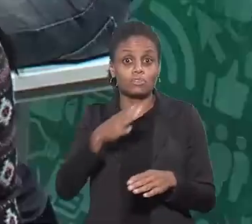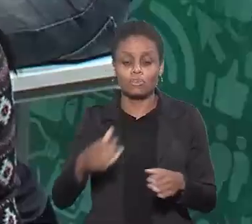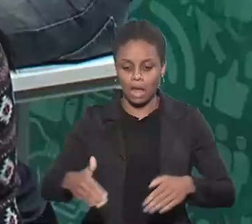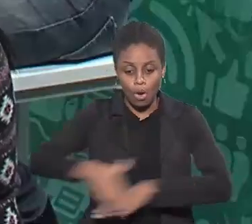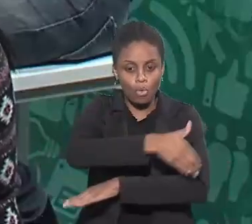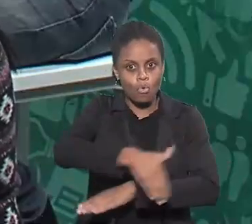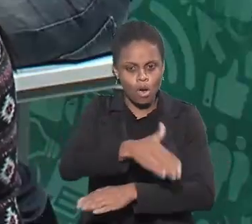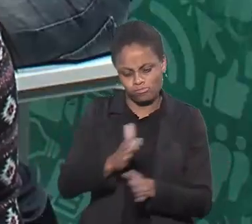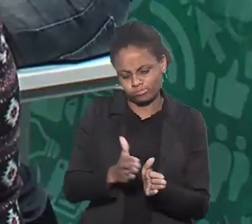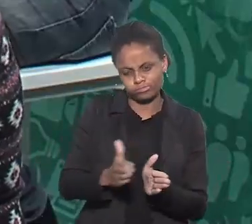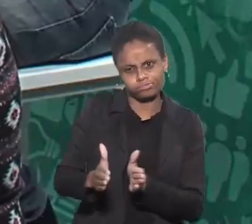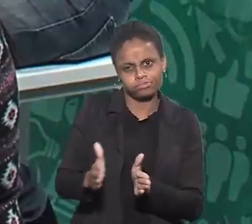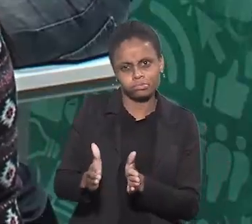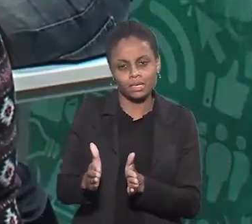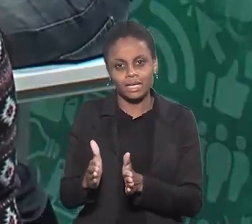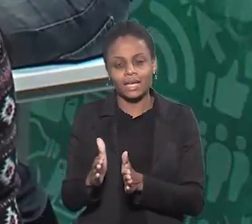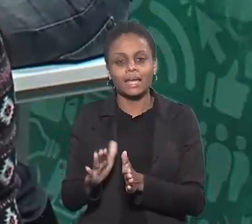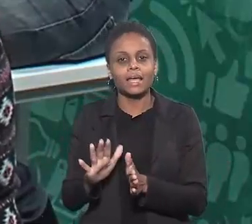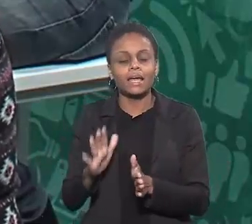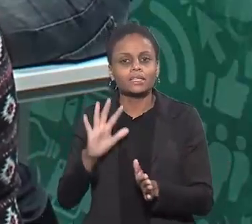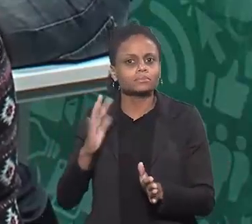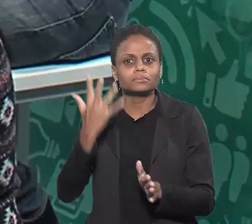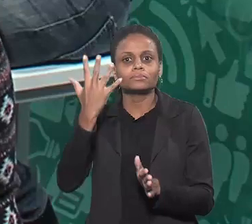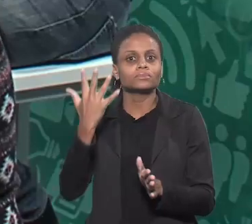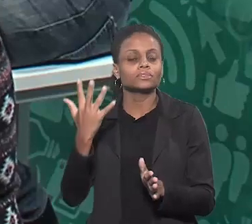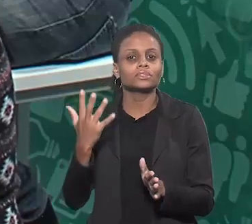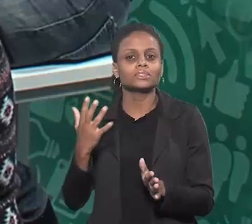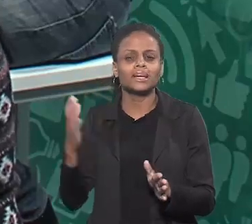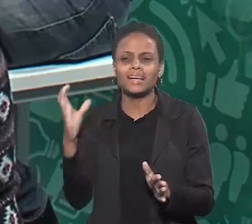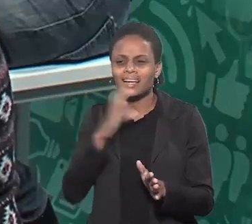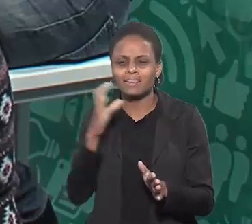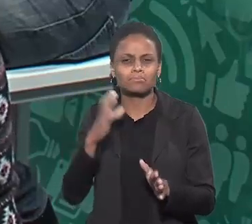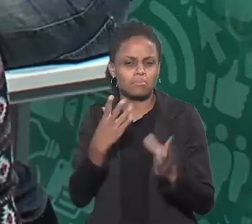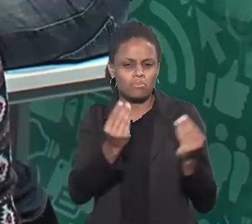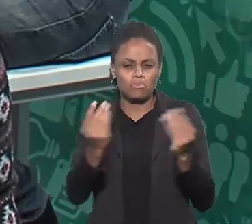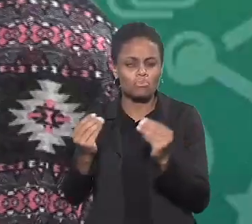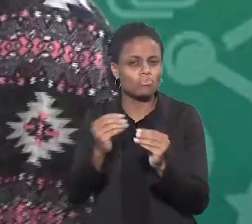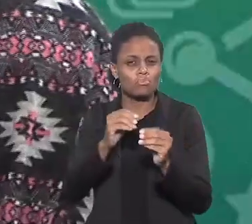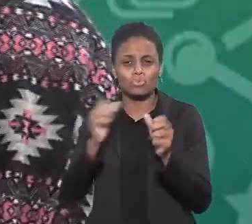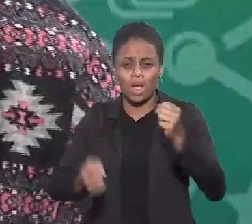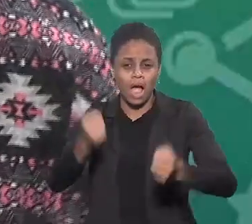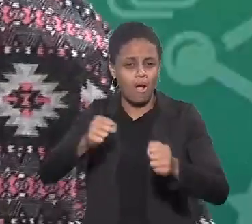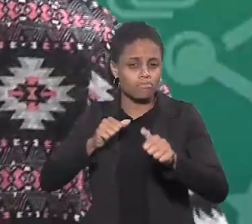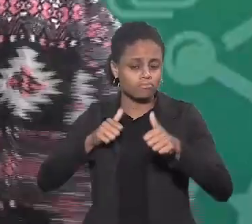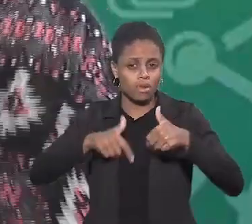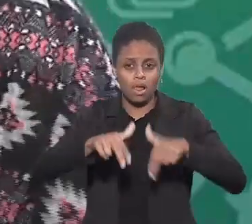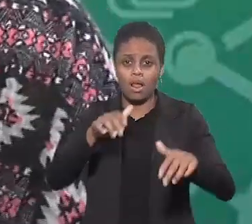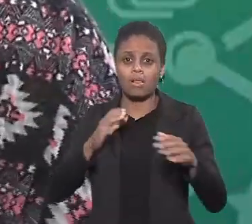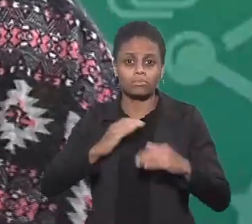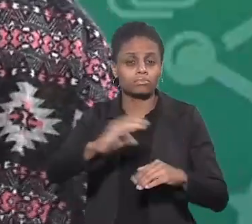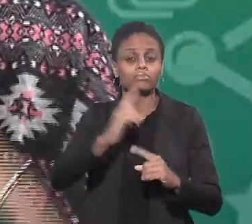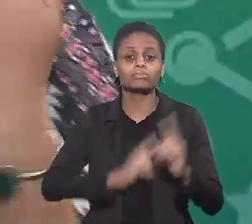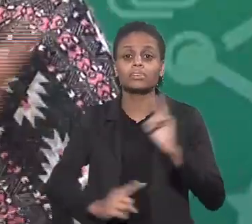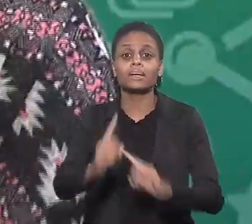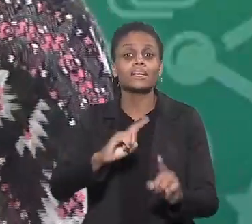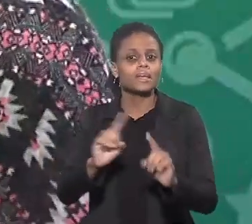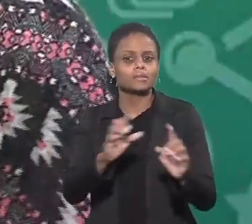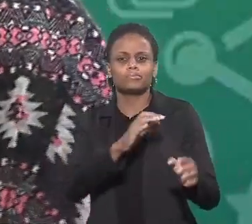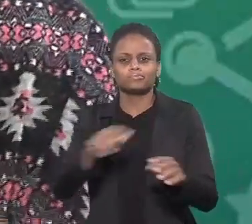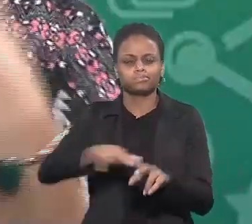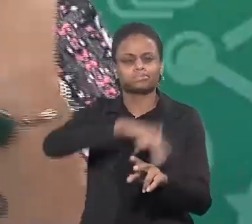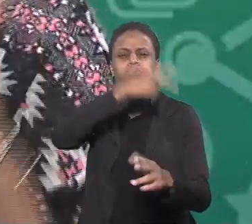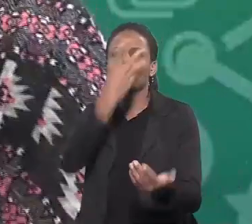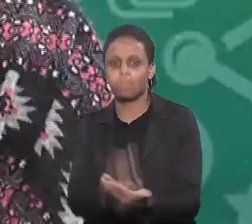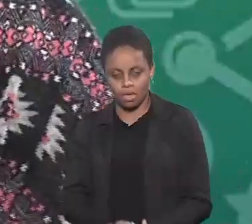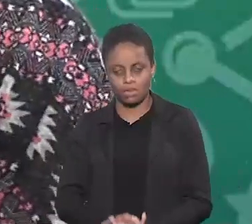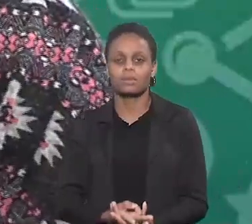pelo cantinho da rua, só que aí, num momento assim, muito carro passando, muito trânsito, e aí eu desequilibrei, caí,